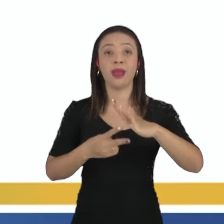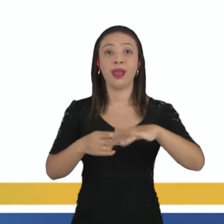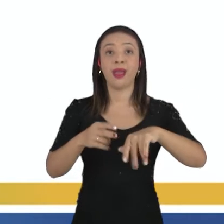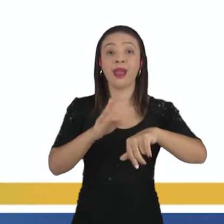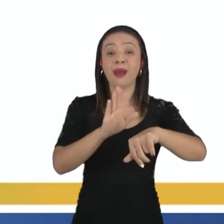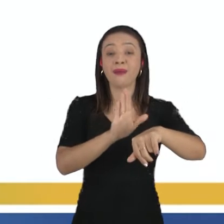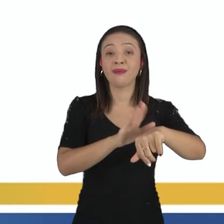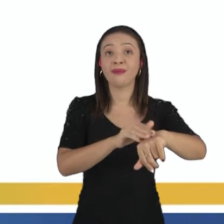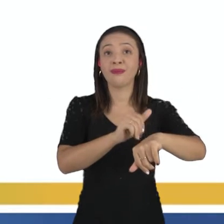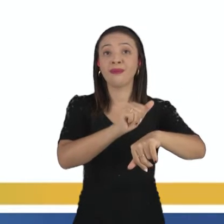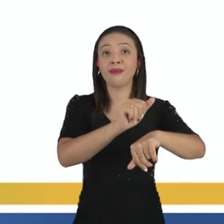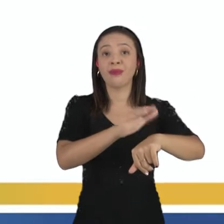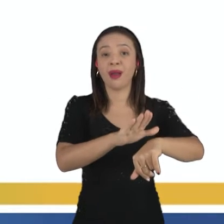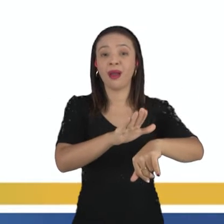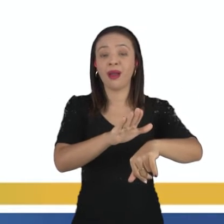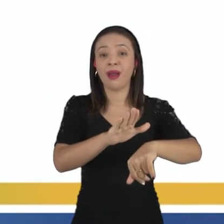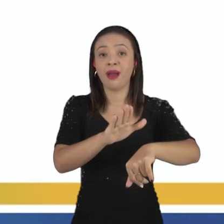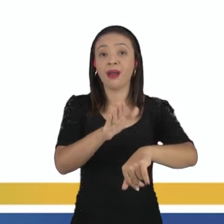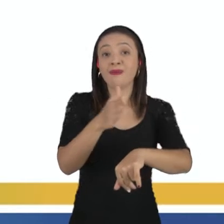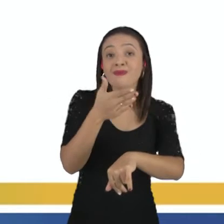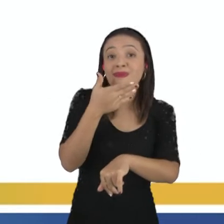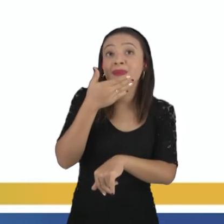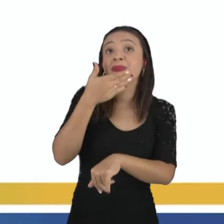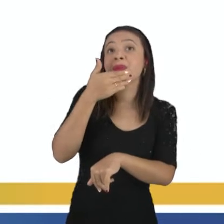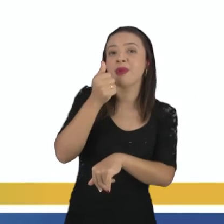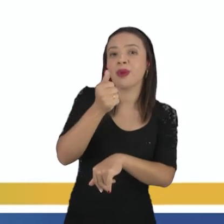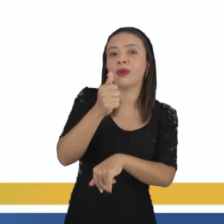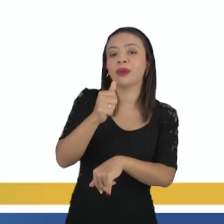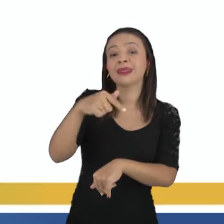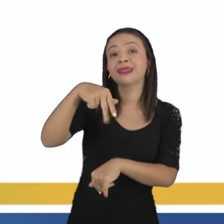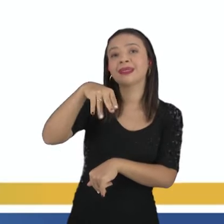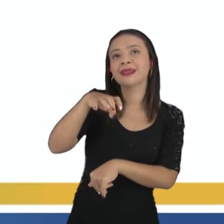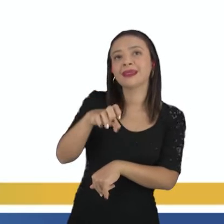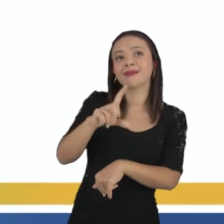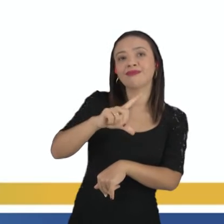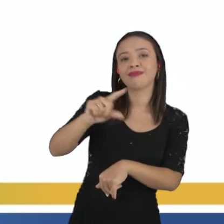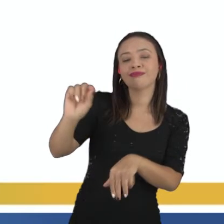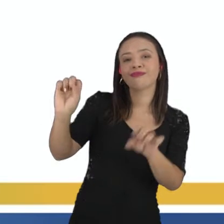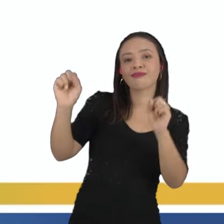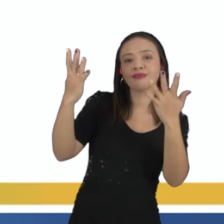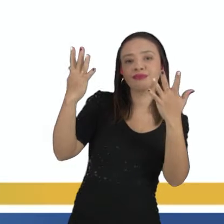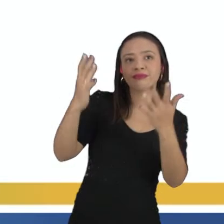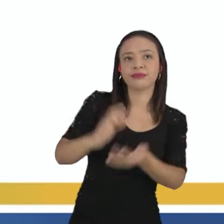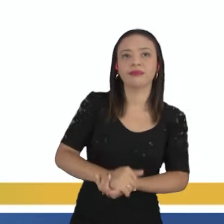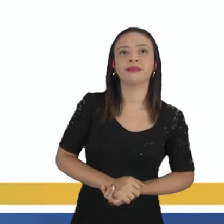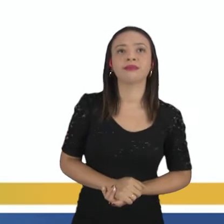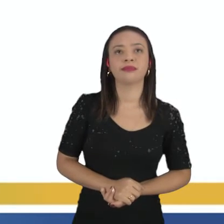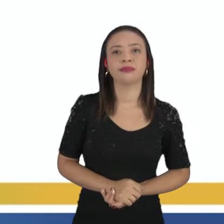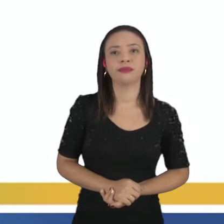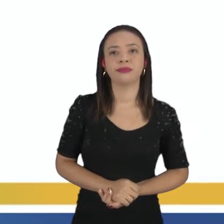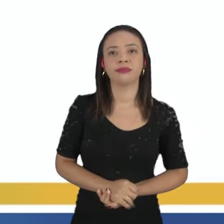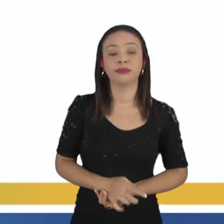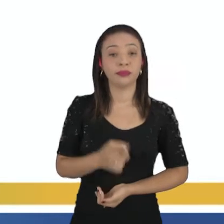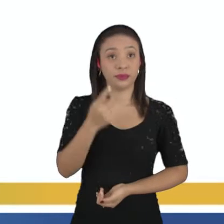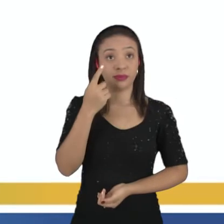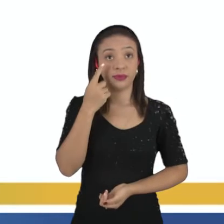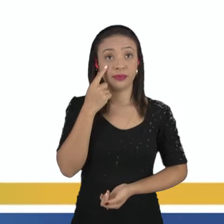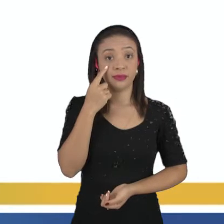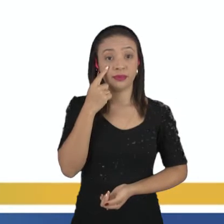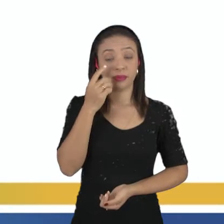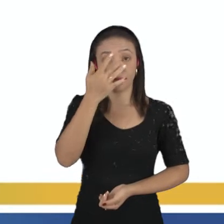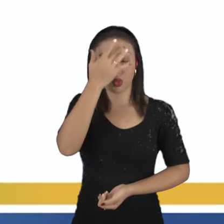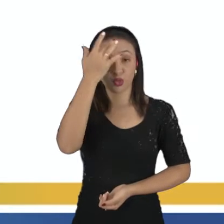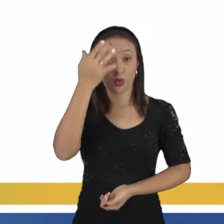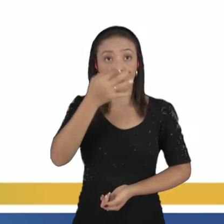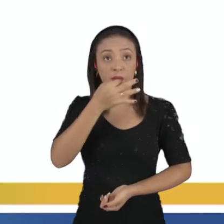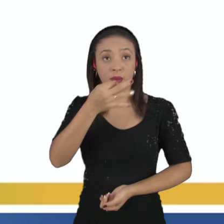mais agradável que sair para festas. Olha a ideia de quem está do interlocutor